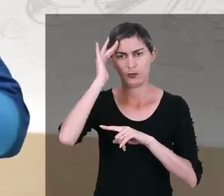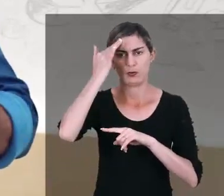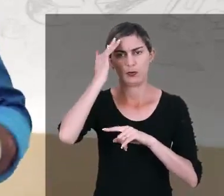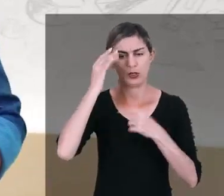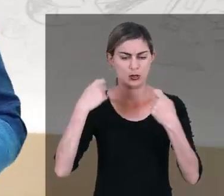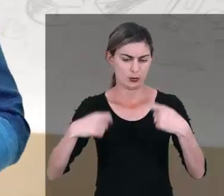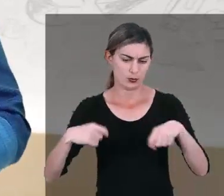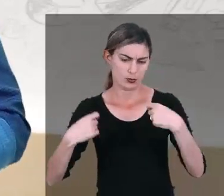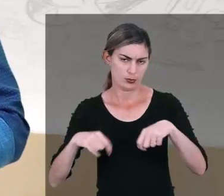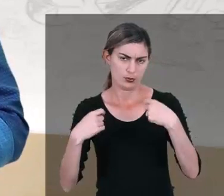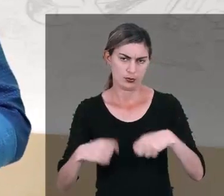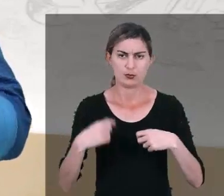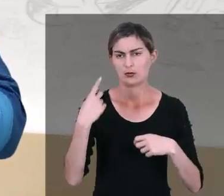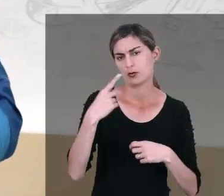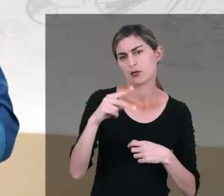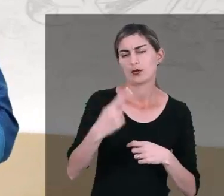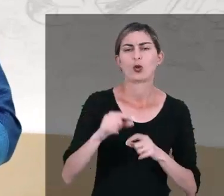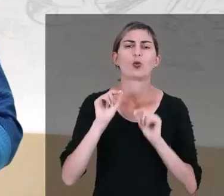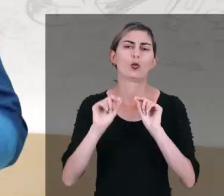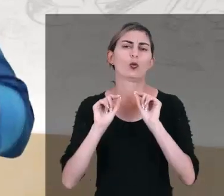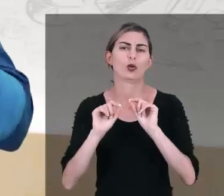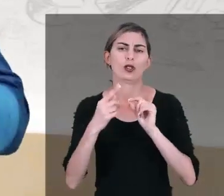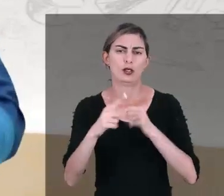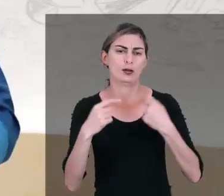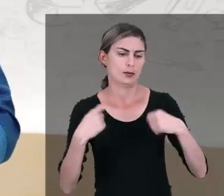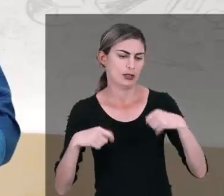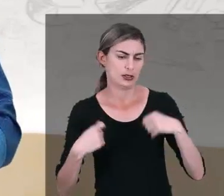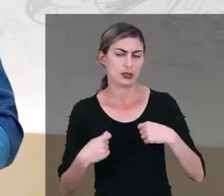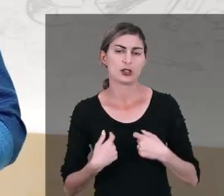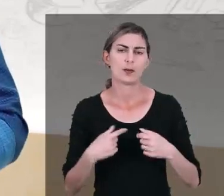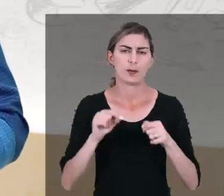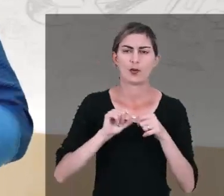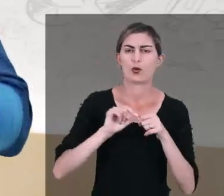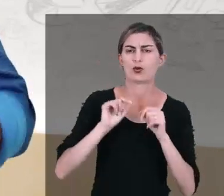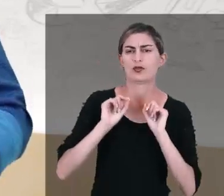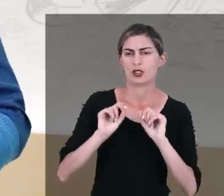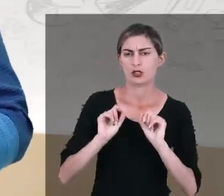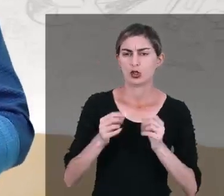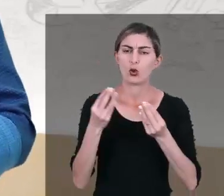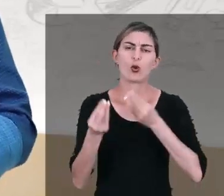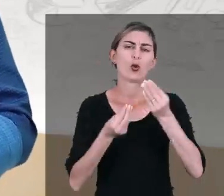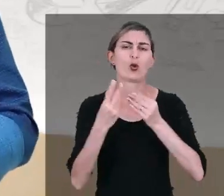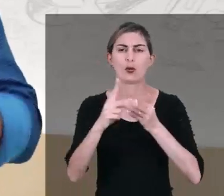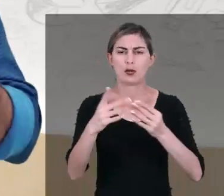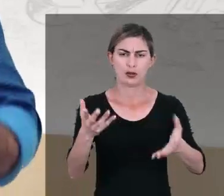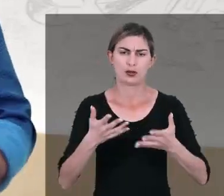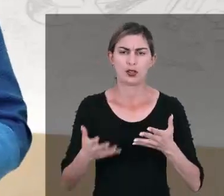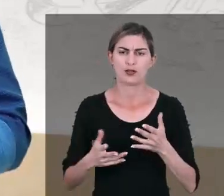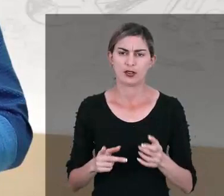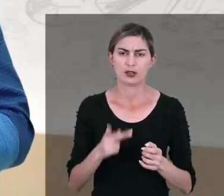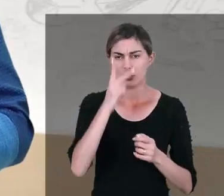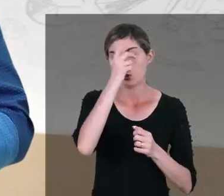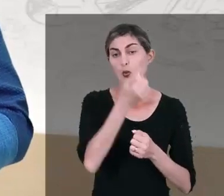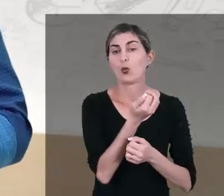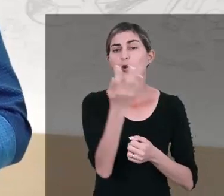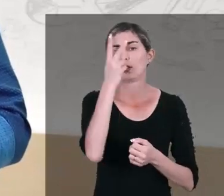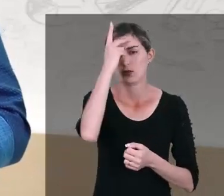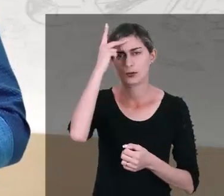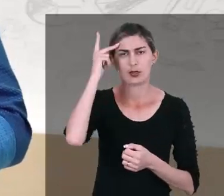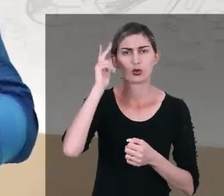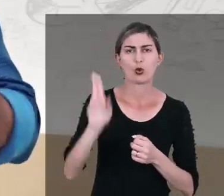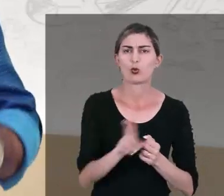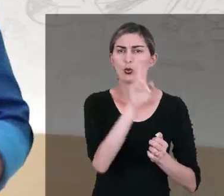entender as necessidades dele. O que é que ele pretende, o que é que ele pode fazer, como ele quer fazer, quantas pessoas vão utilizar